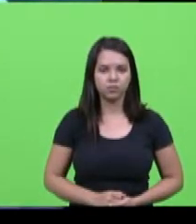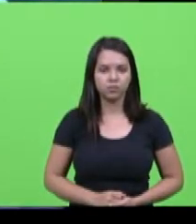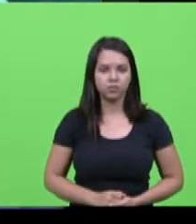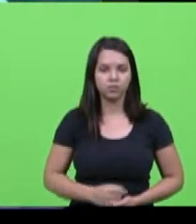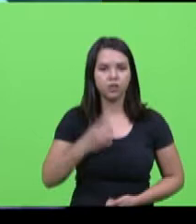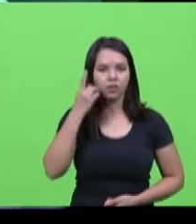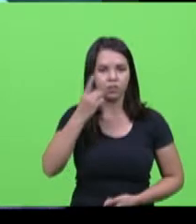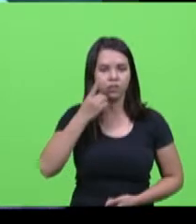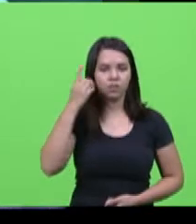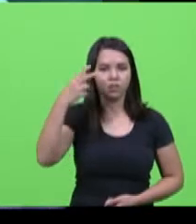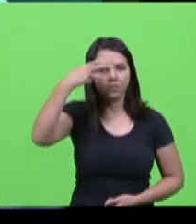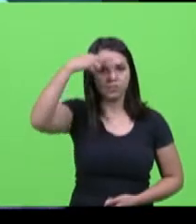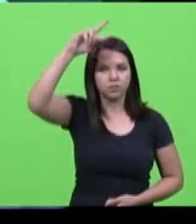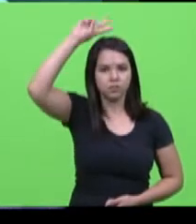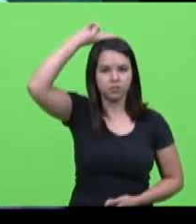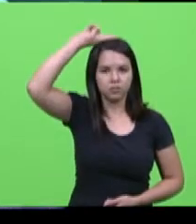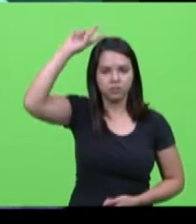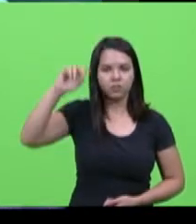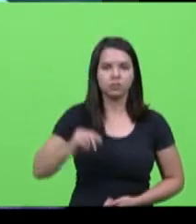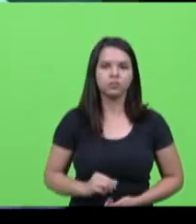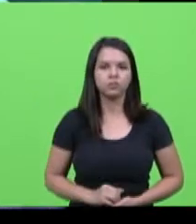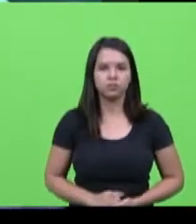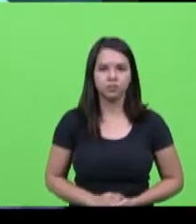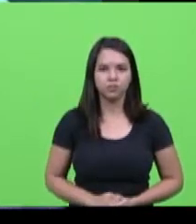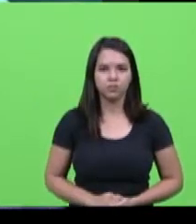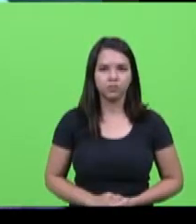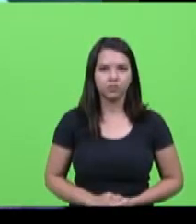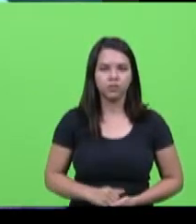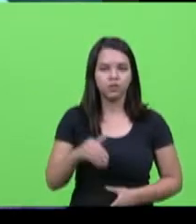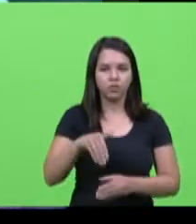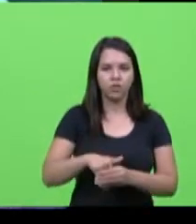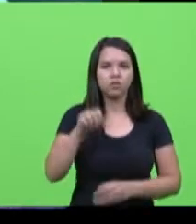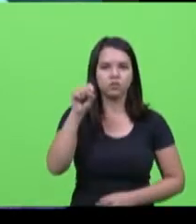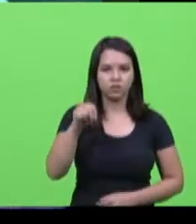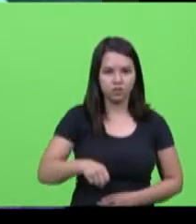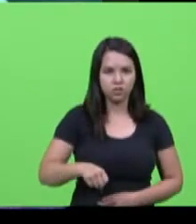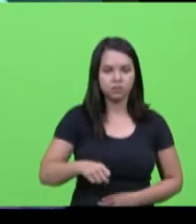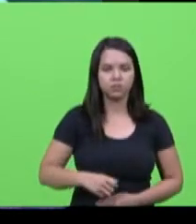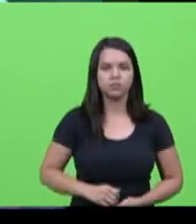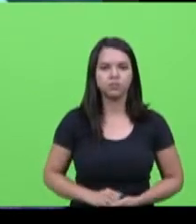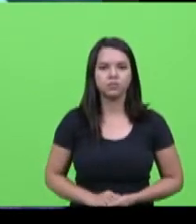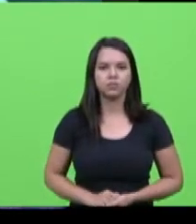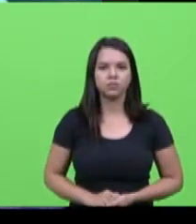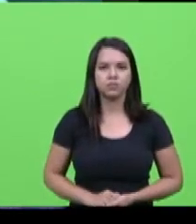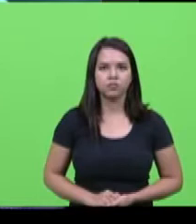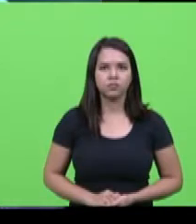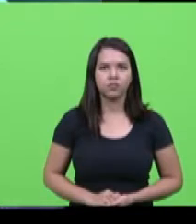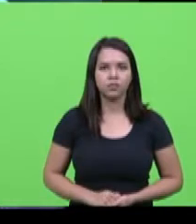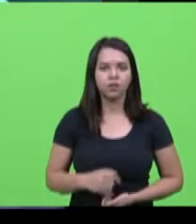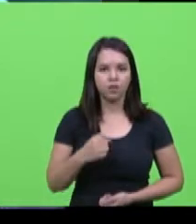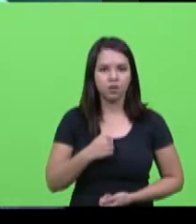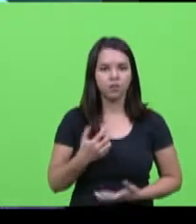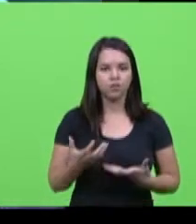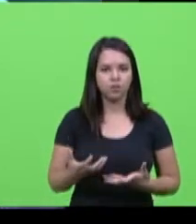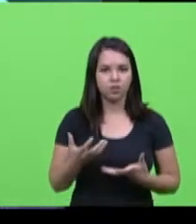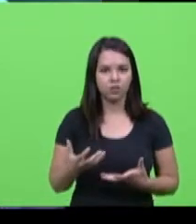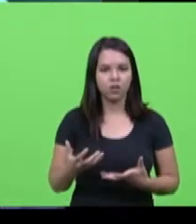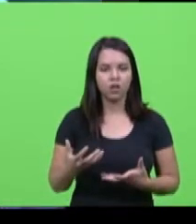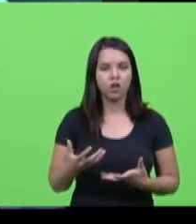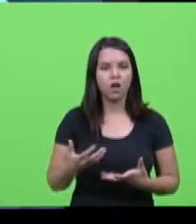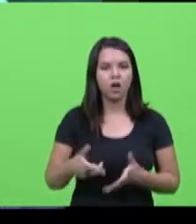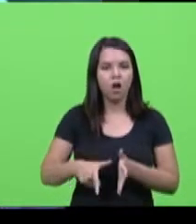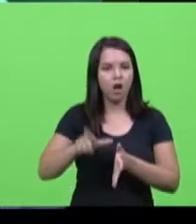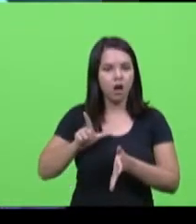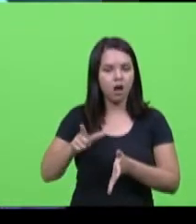Deputado Vicente Caropreso. Voto sim, senhor presidente. Eu gostaria de ter me manifestado